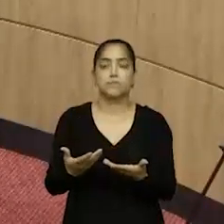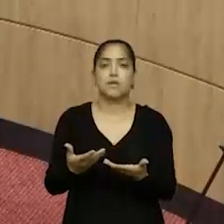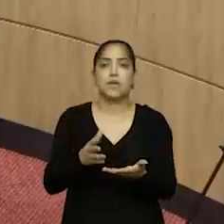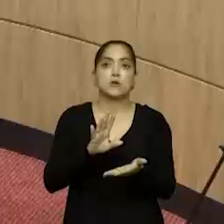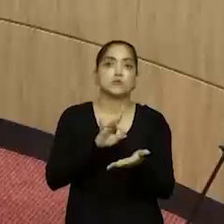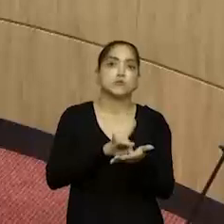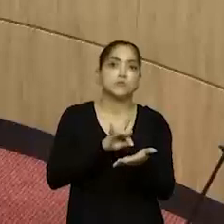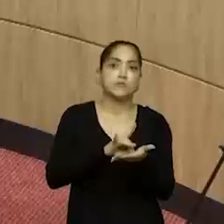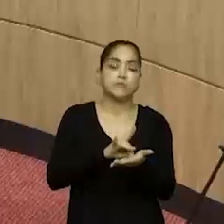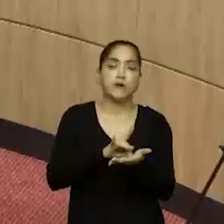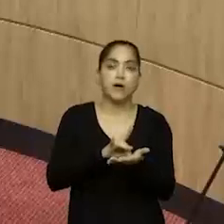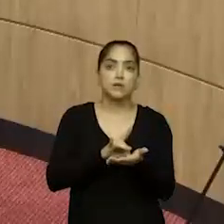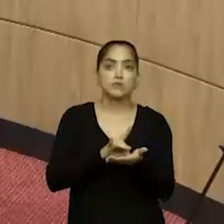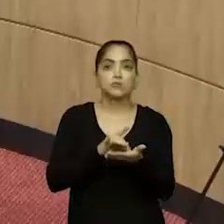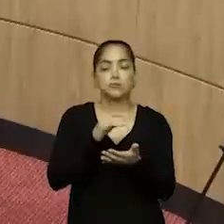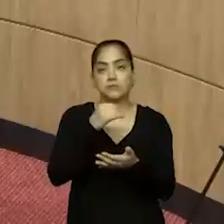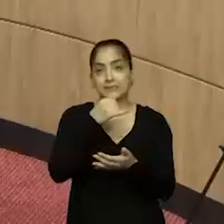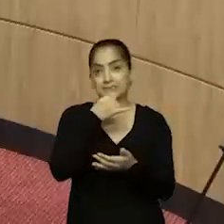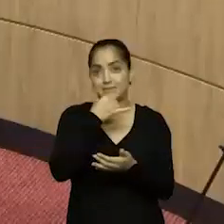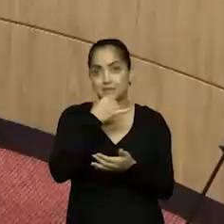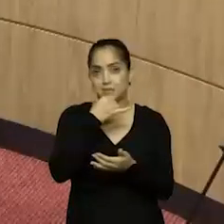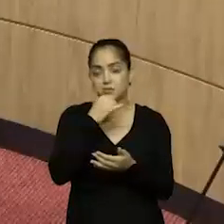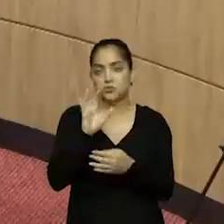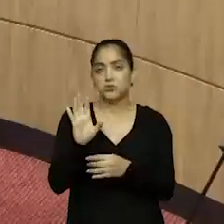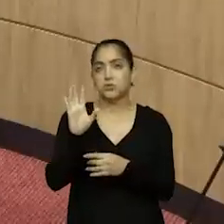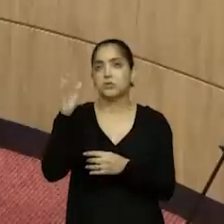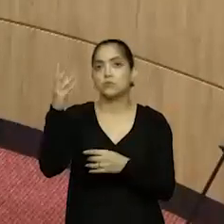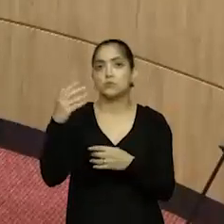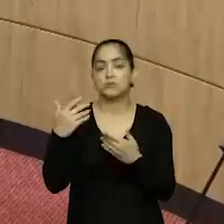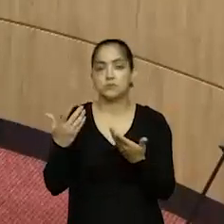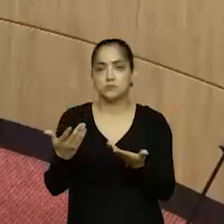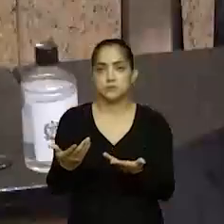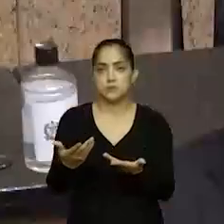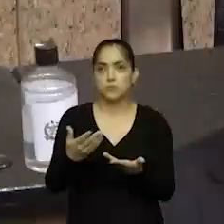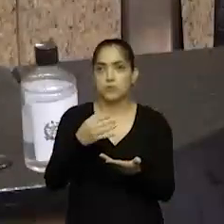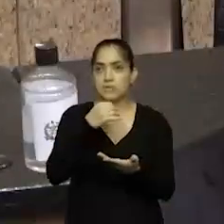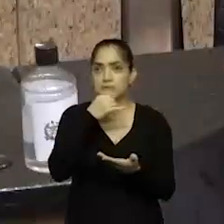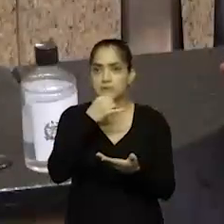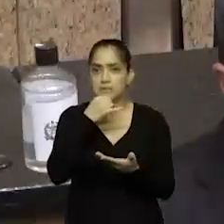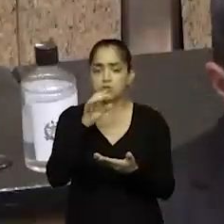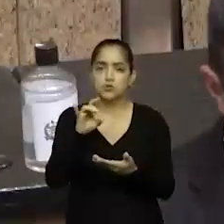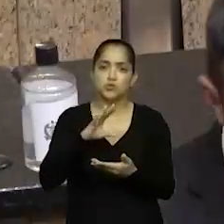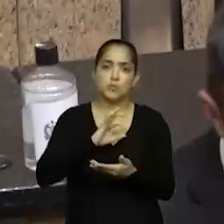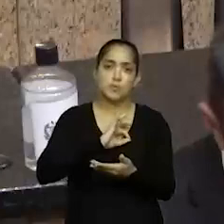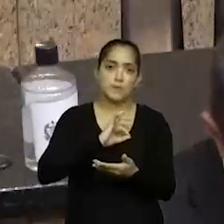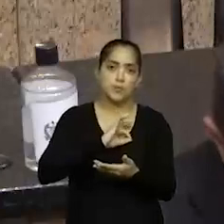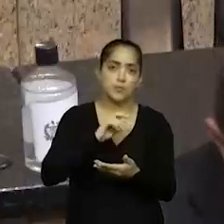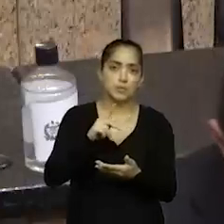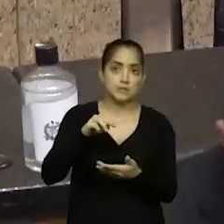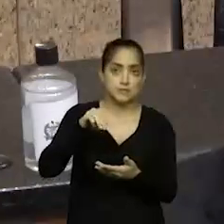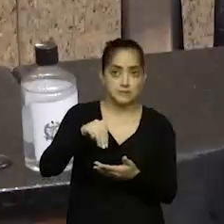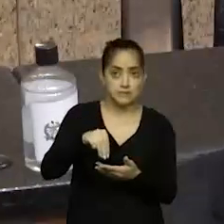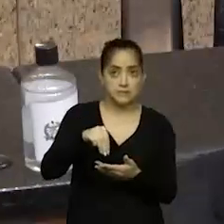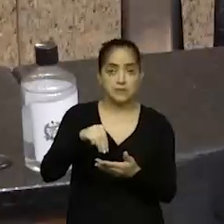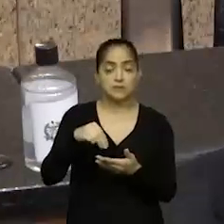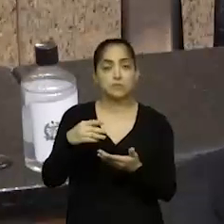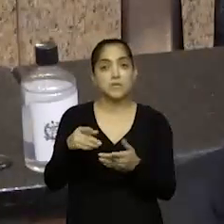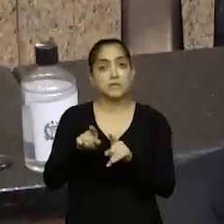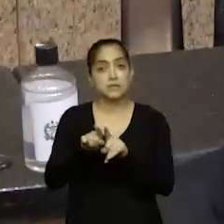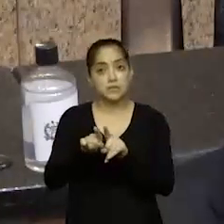fato triste para o cidadão catarinense. Não é triste só para a Polícia Militar, é triste para o